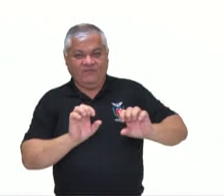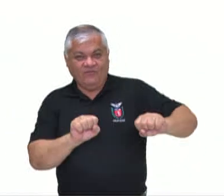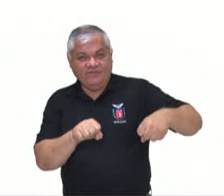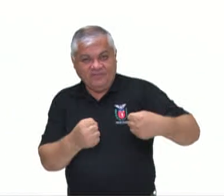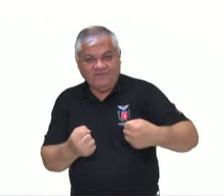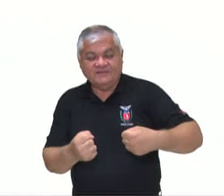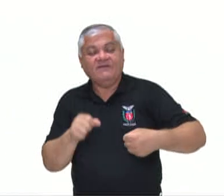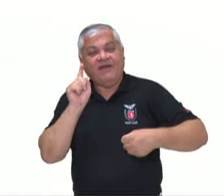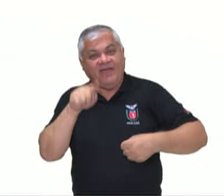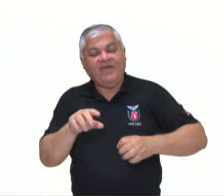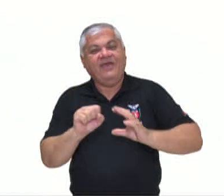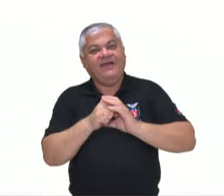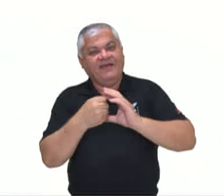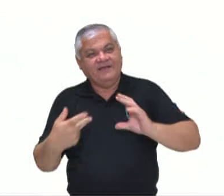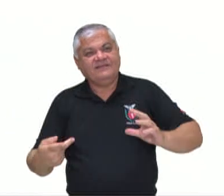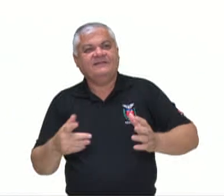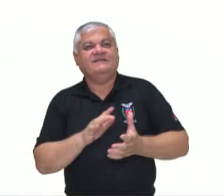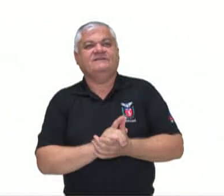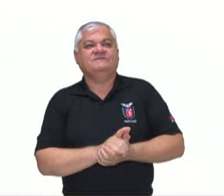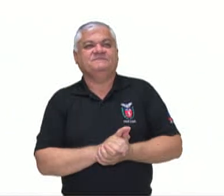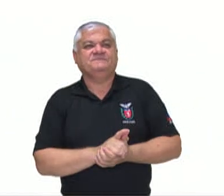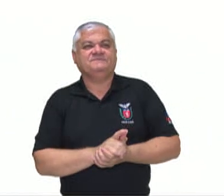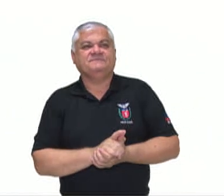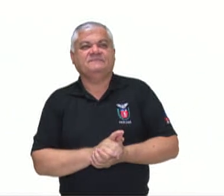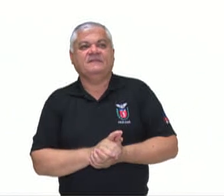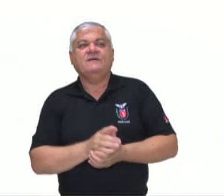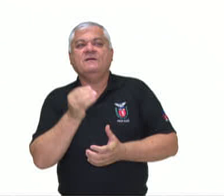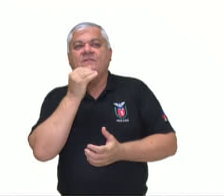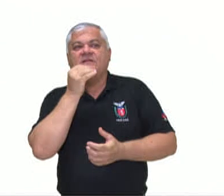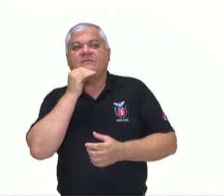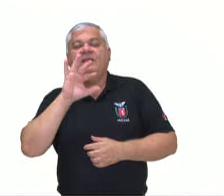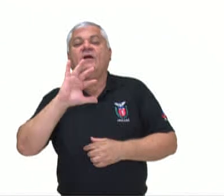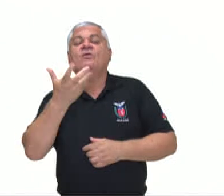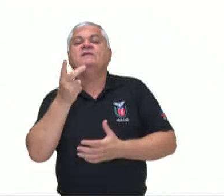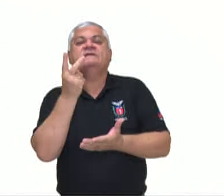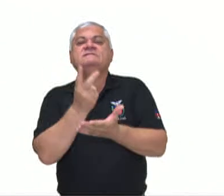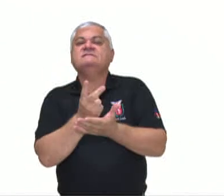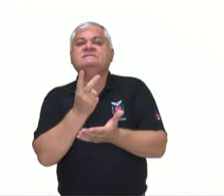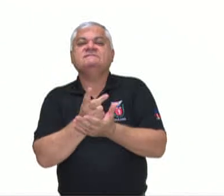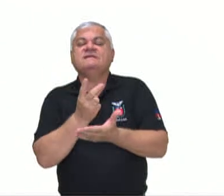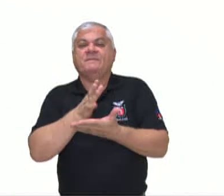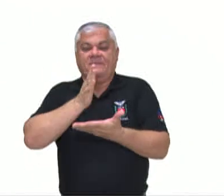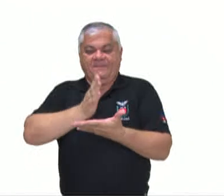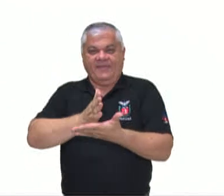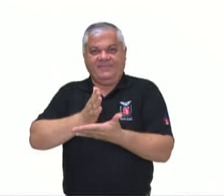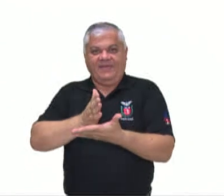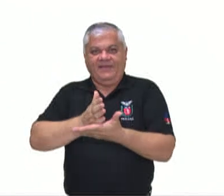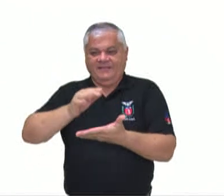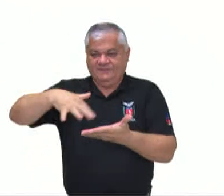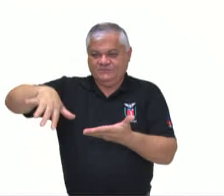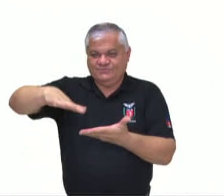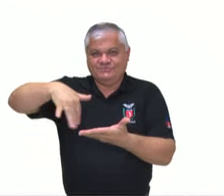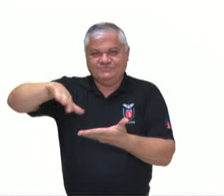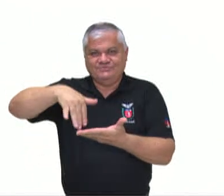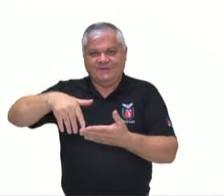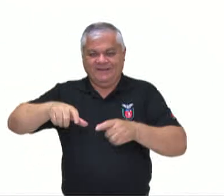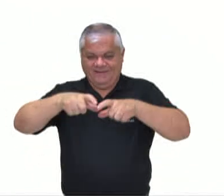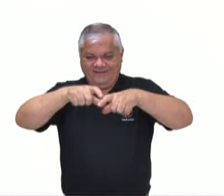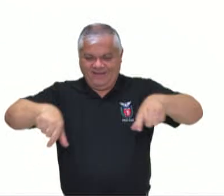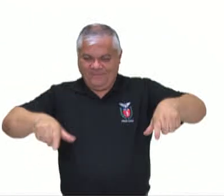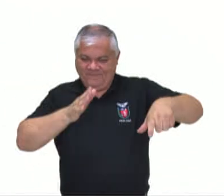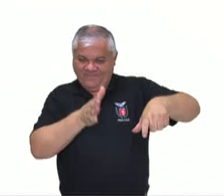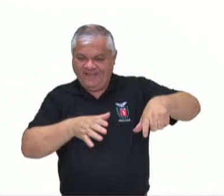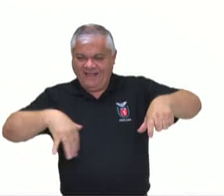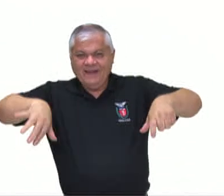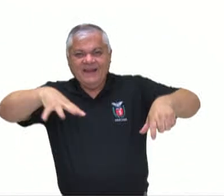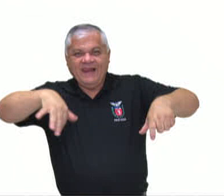bem característicos no handebol. O jogo do handebol ocorre quase sempre em uma metade do campo, sendo caracterizado por uma